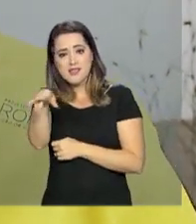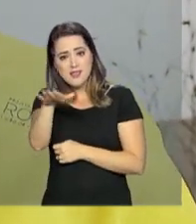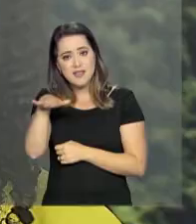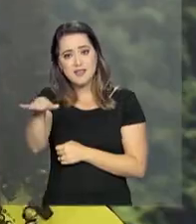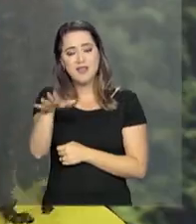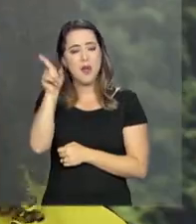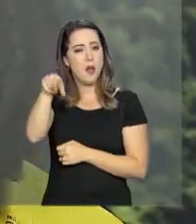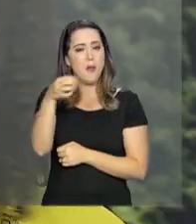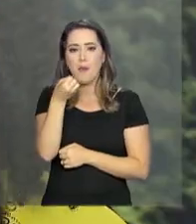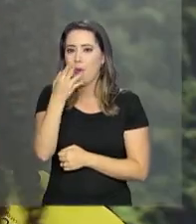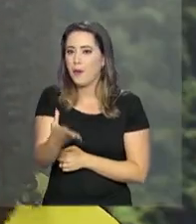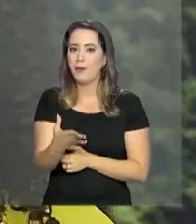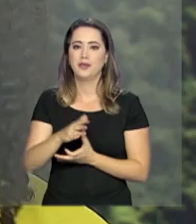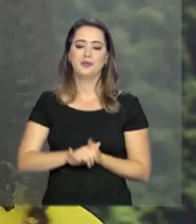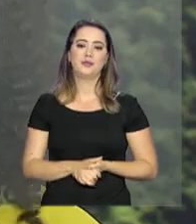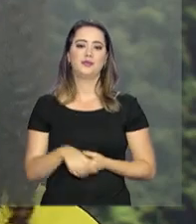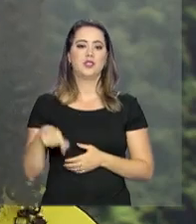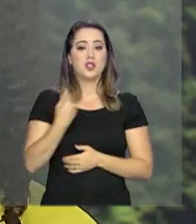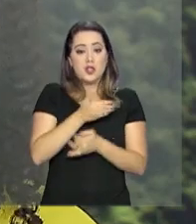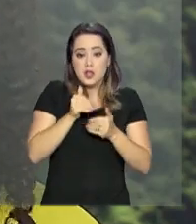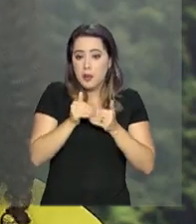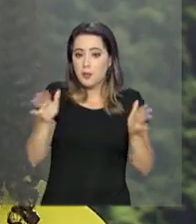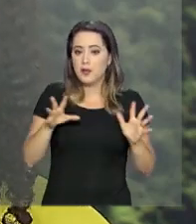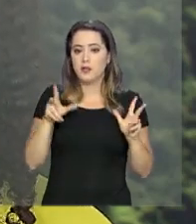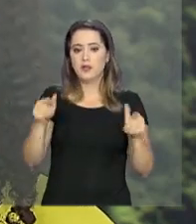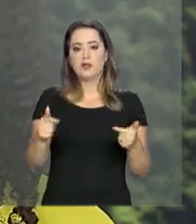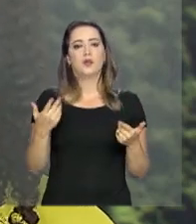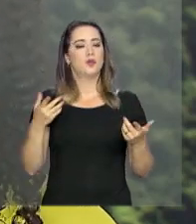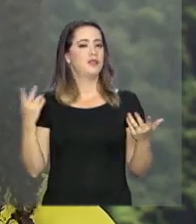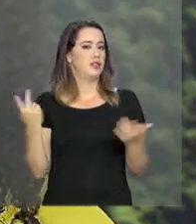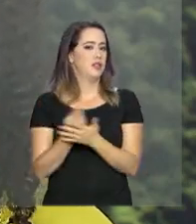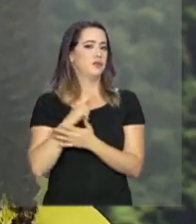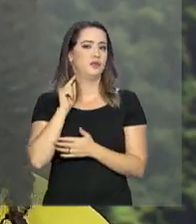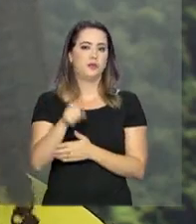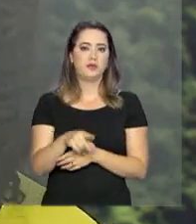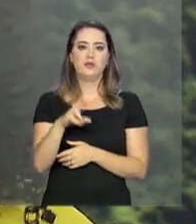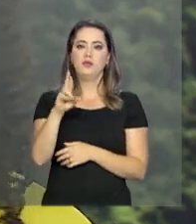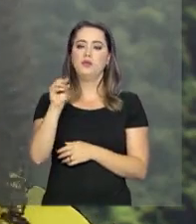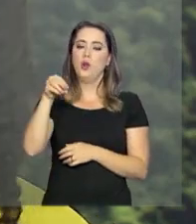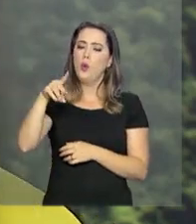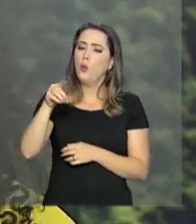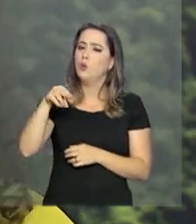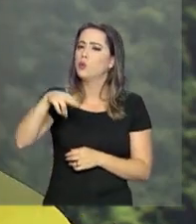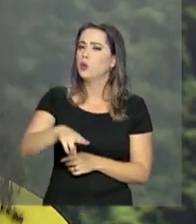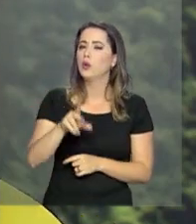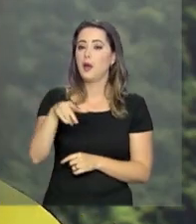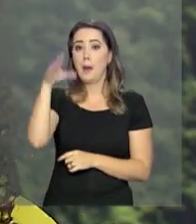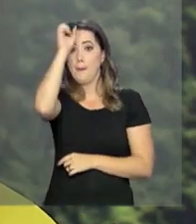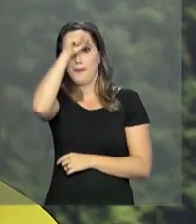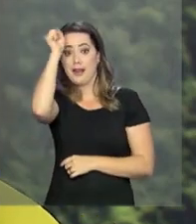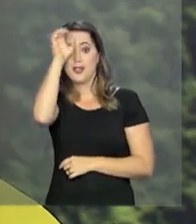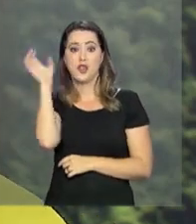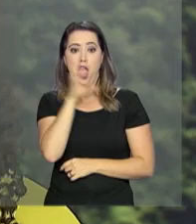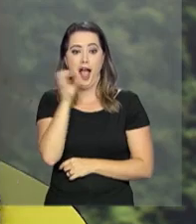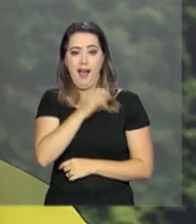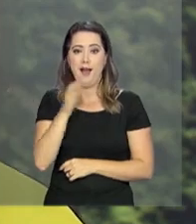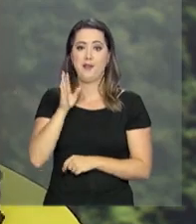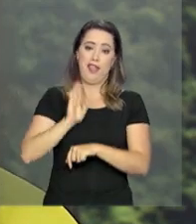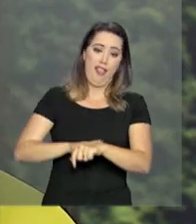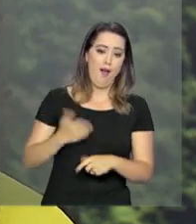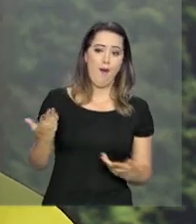muito a pena a gente está aberta para todas as situações então acho que o mundo tem muito disso a gente aprender na hora assim como